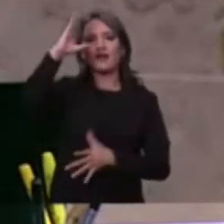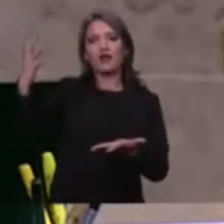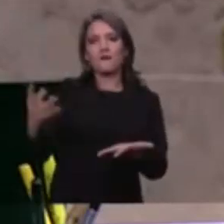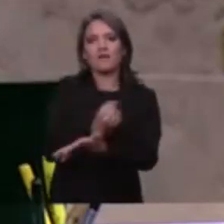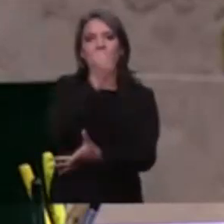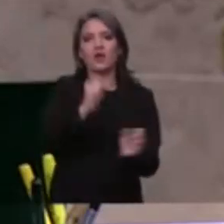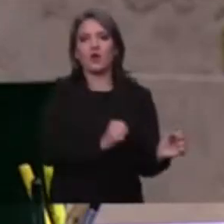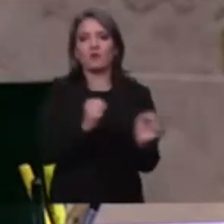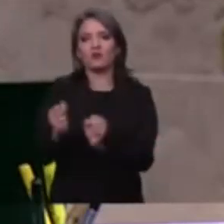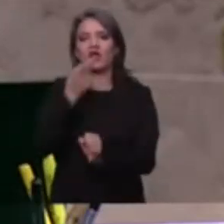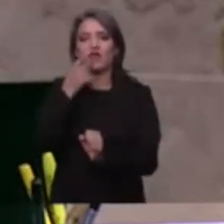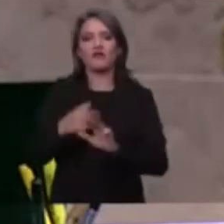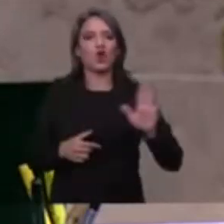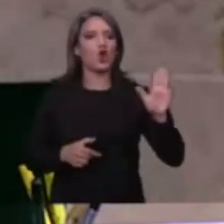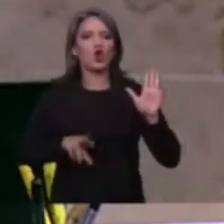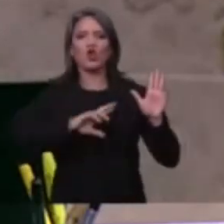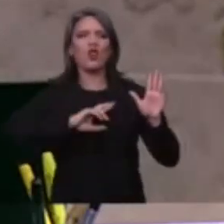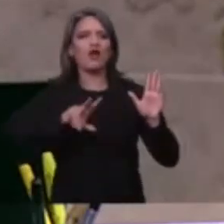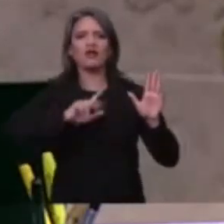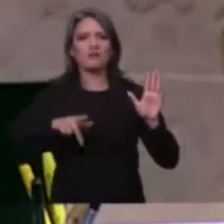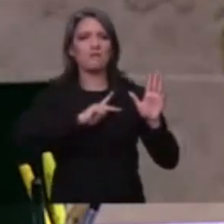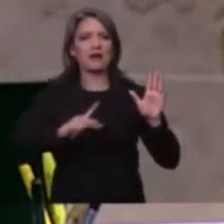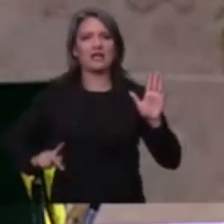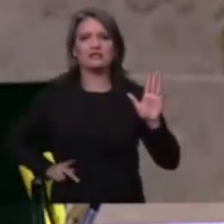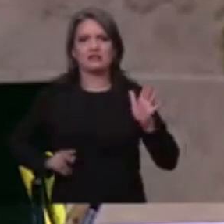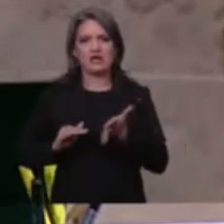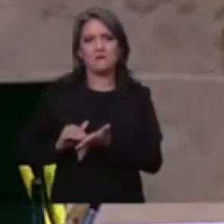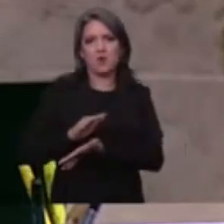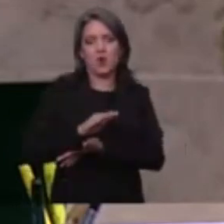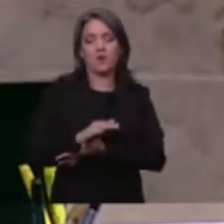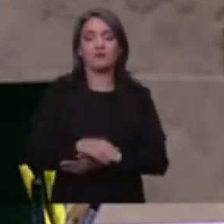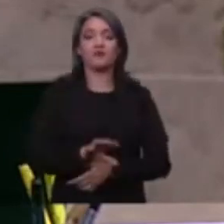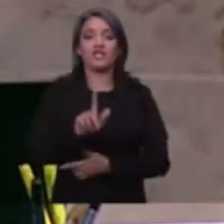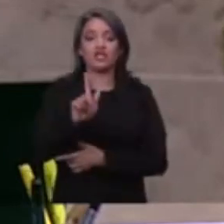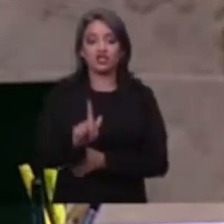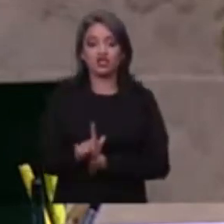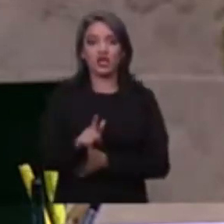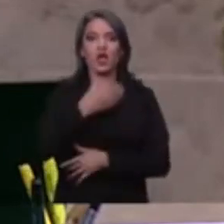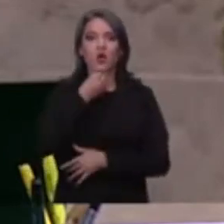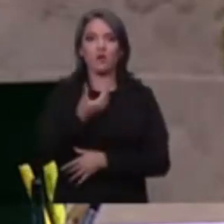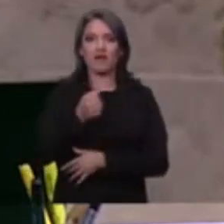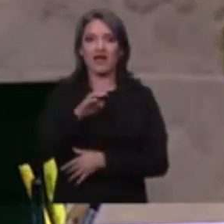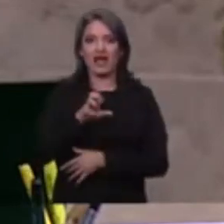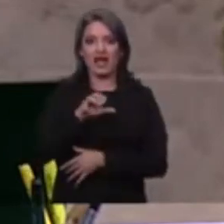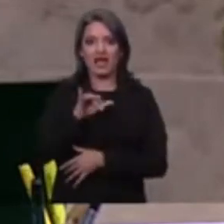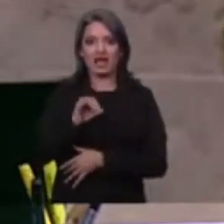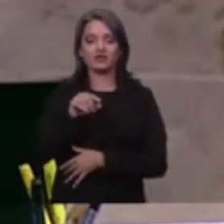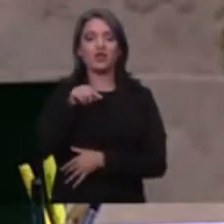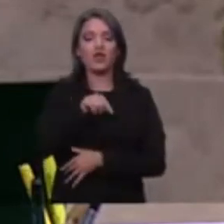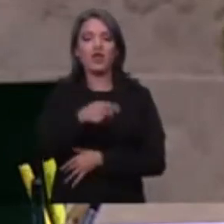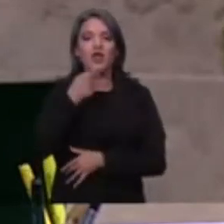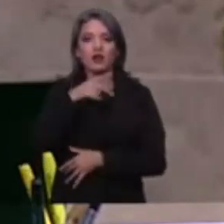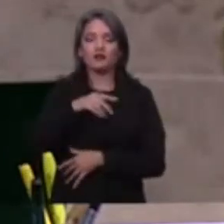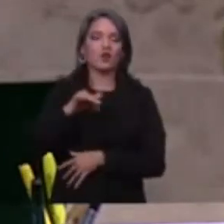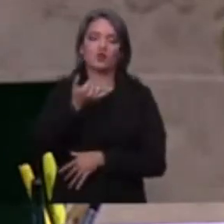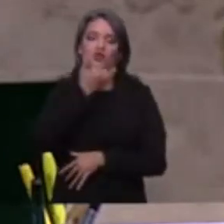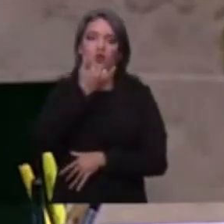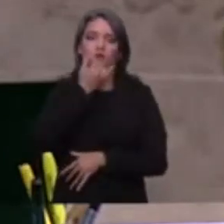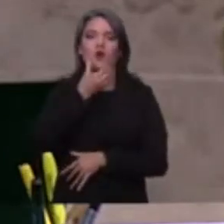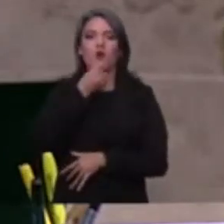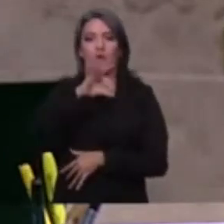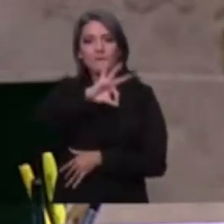que Lula não seria presidente. G. Foi o declarante quem deu voz de prisão aos